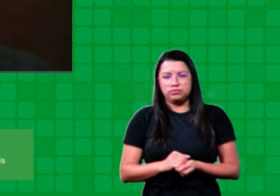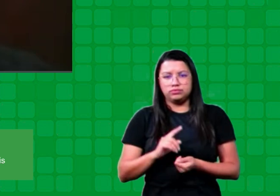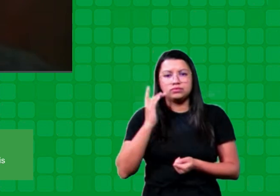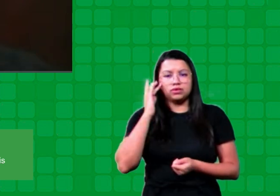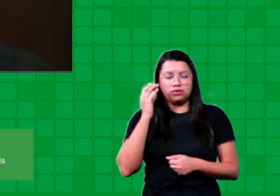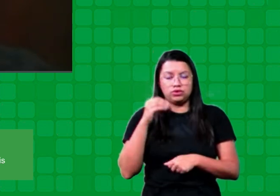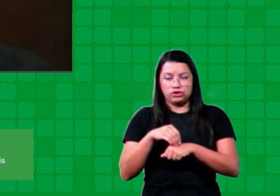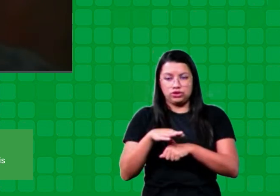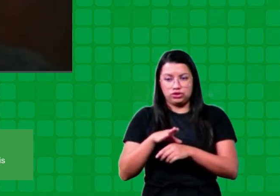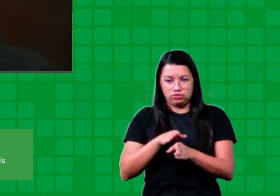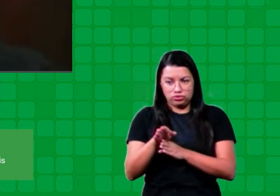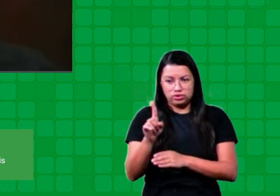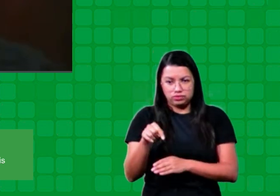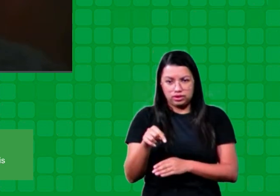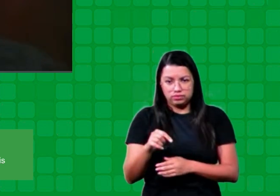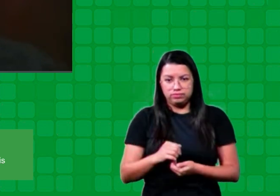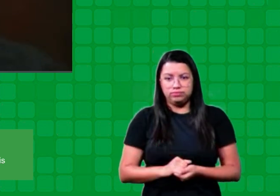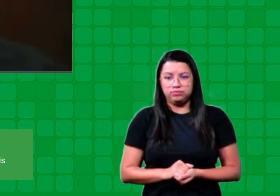é essa.